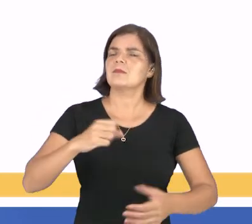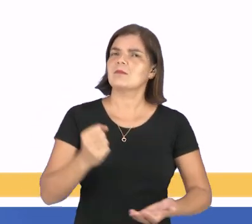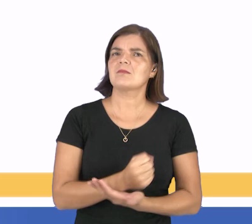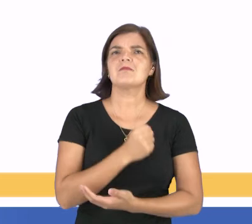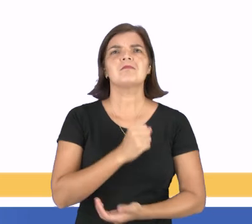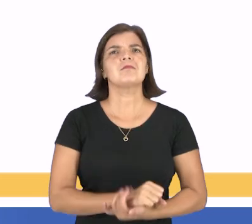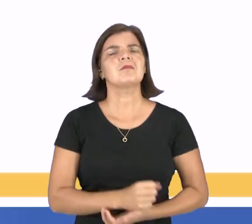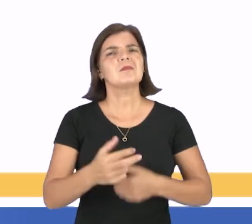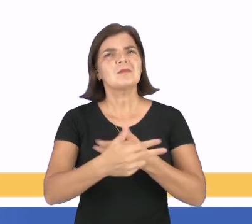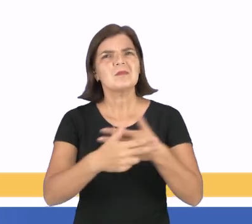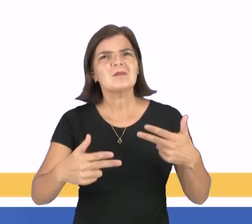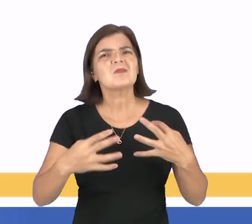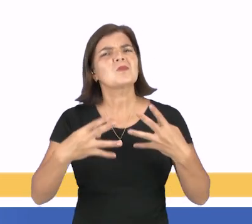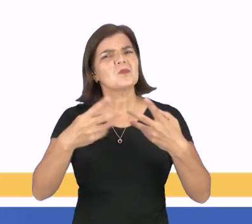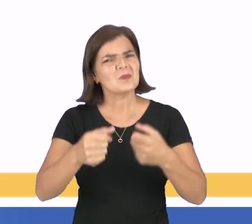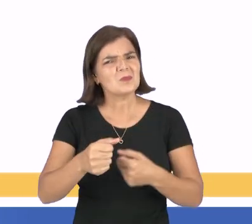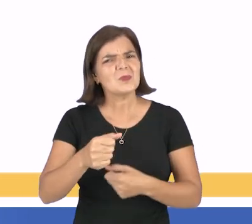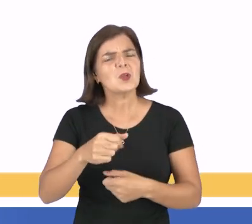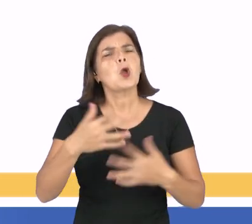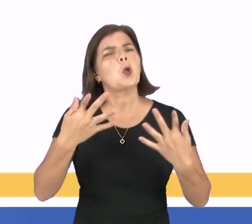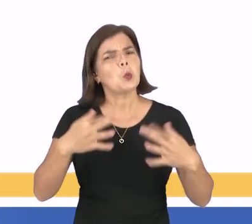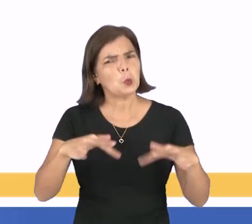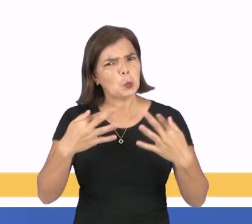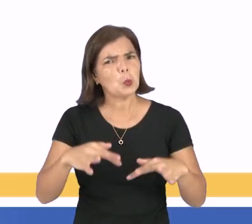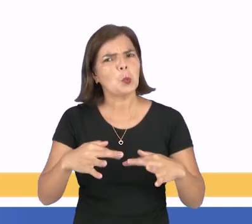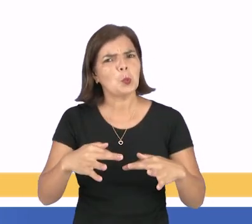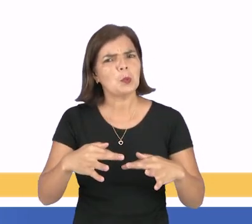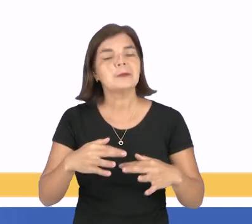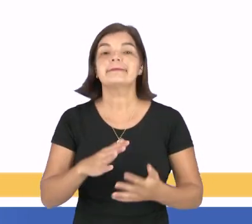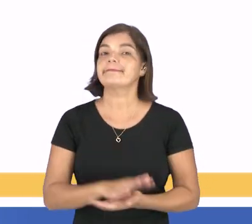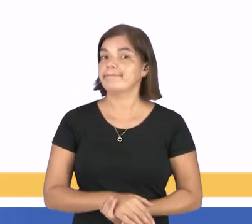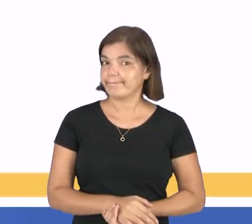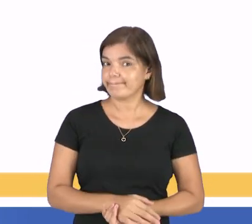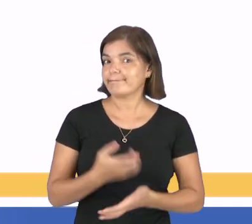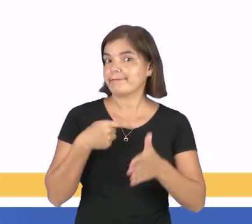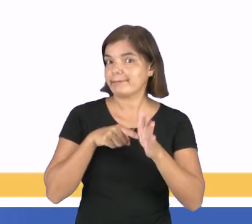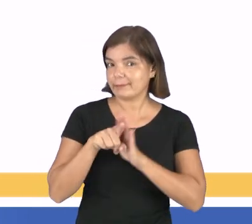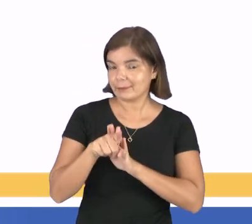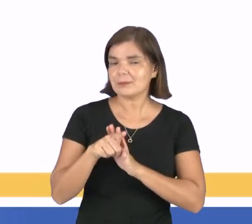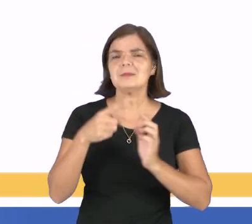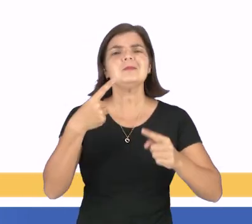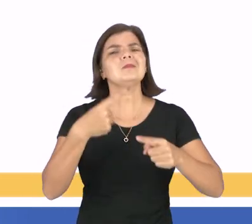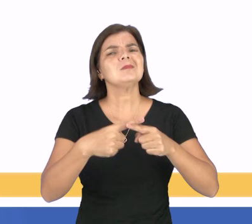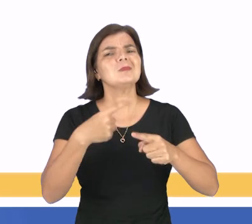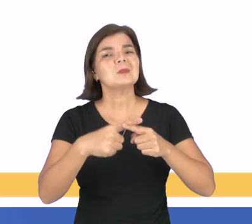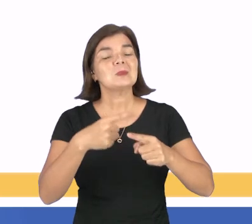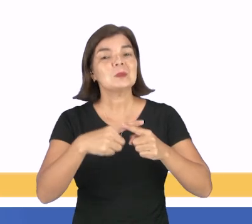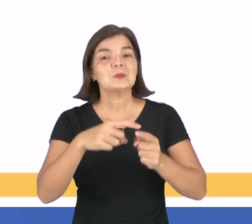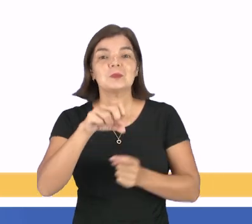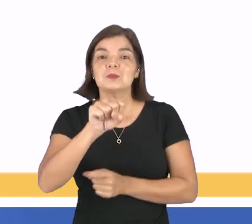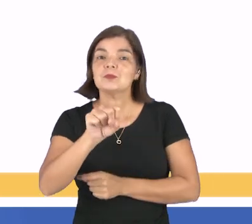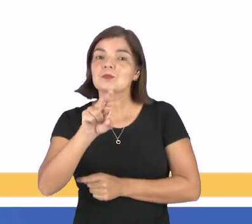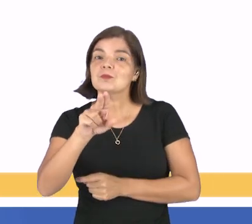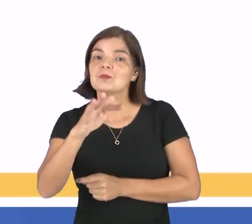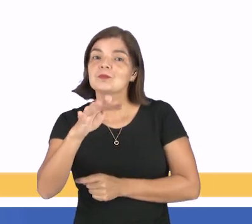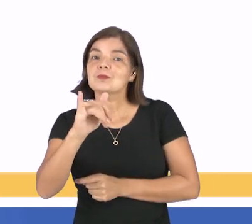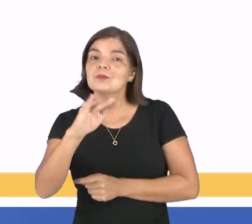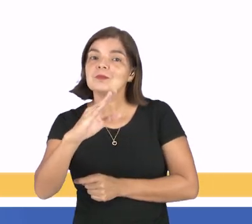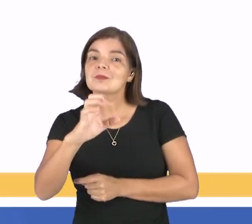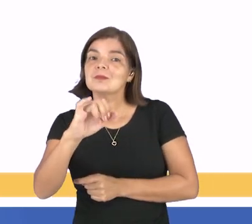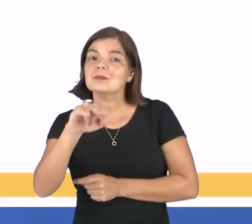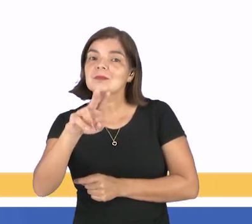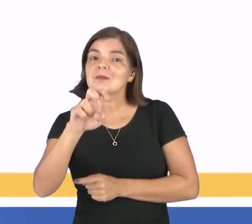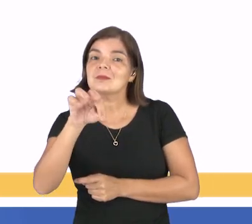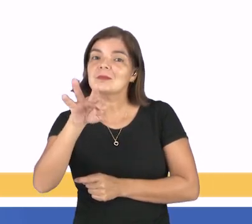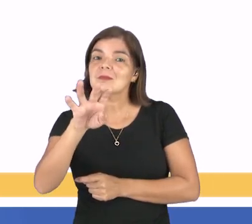Bolas, e essas coisas todas doem muito? A questão está perguntando por que suficientes está no plural. Por